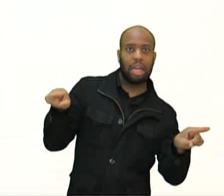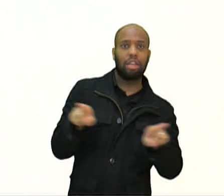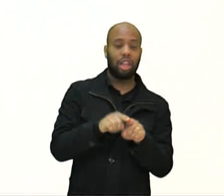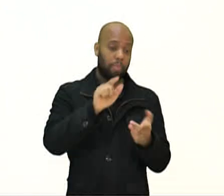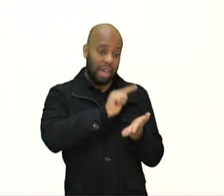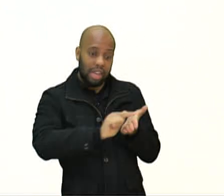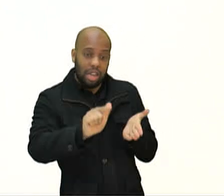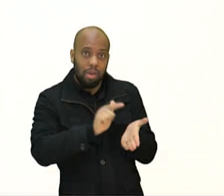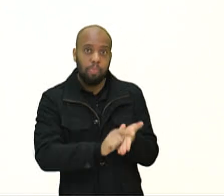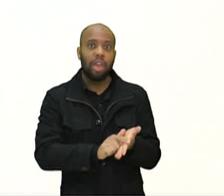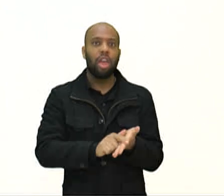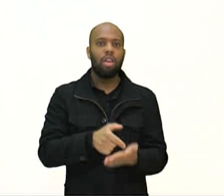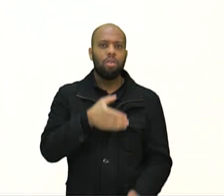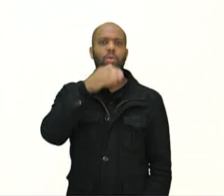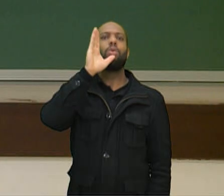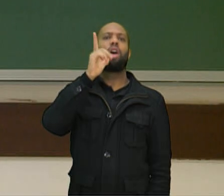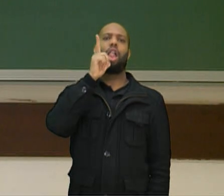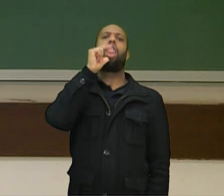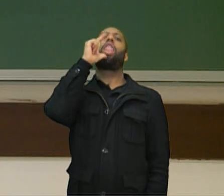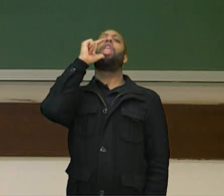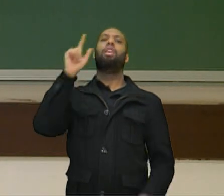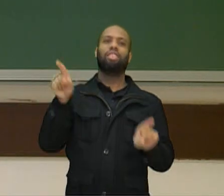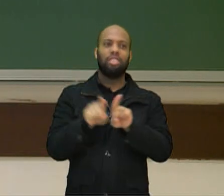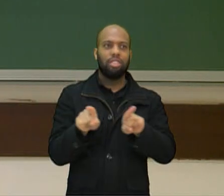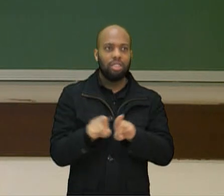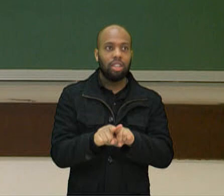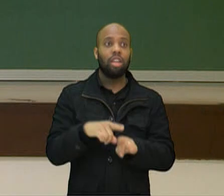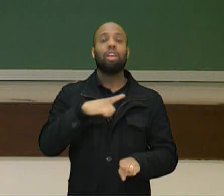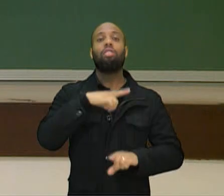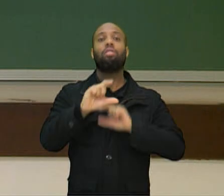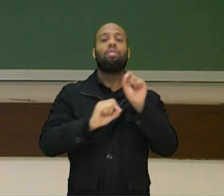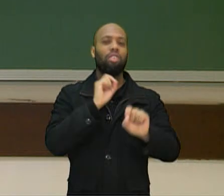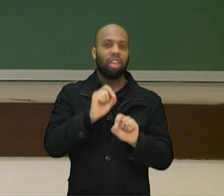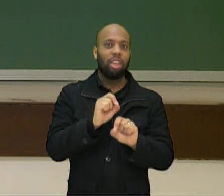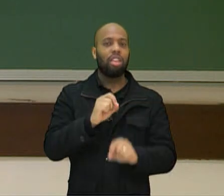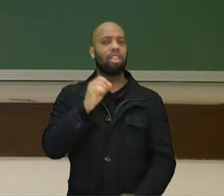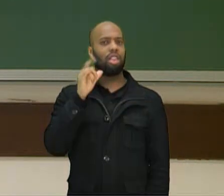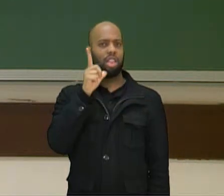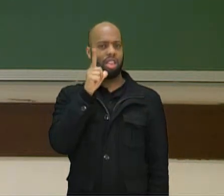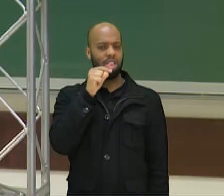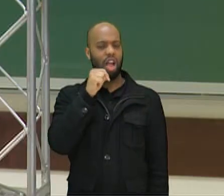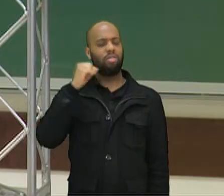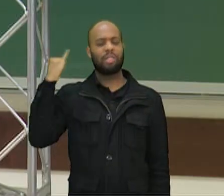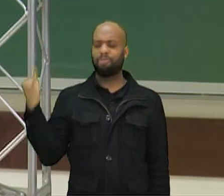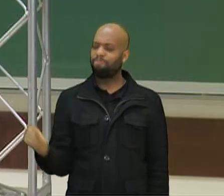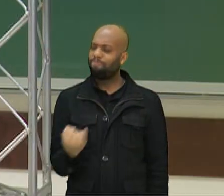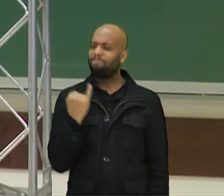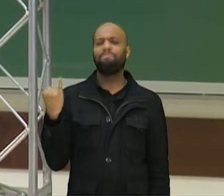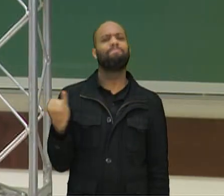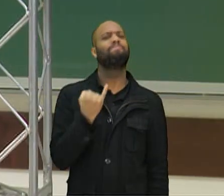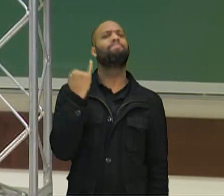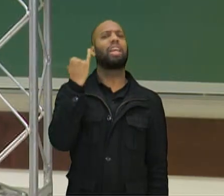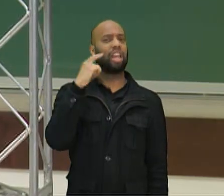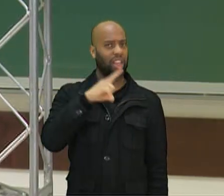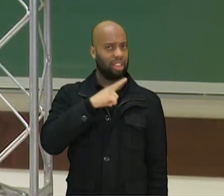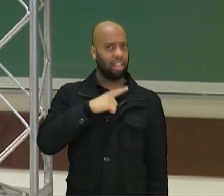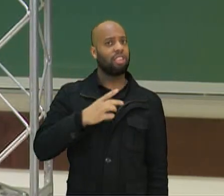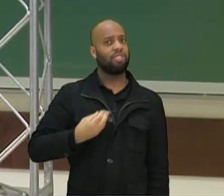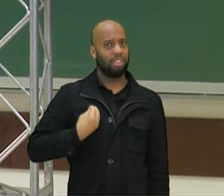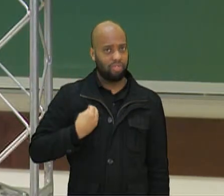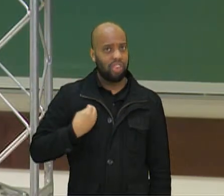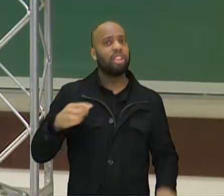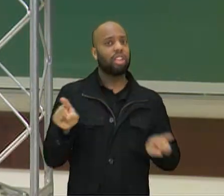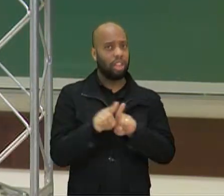higienização, consumo. Nós temos que destacar que a água tem uma importância fundamental para a nossa vida e para a